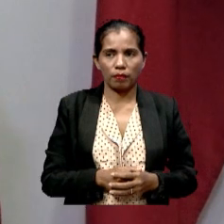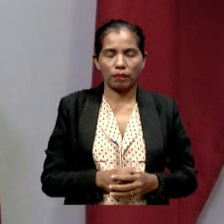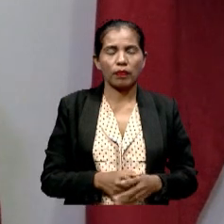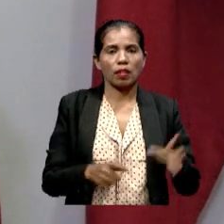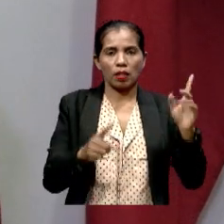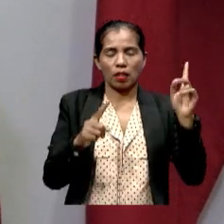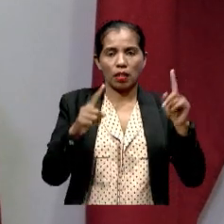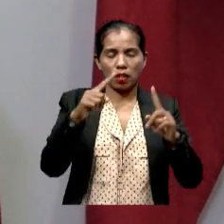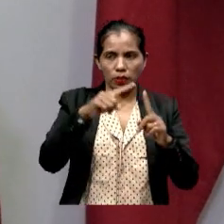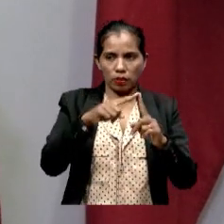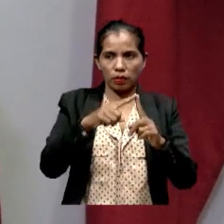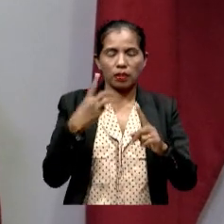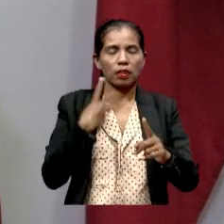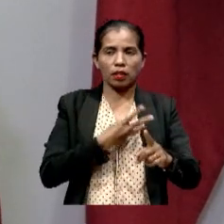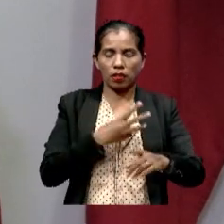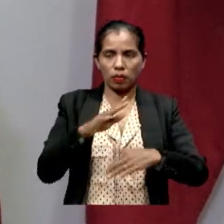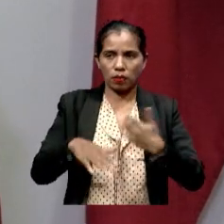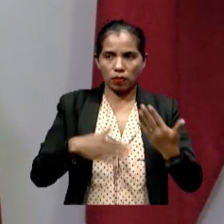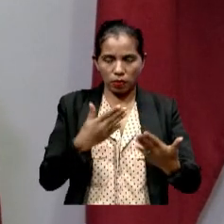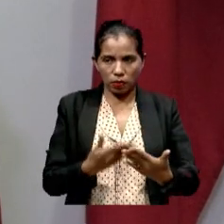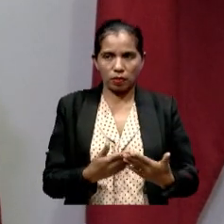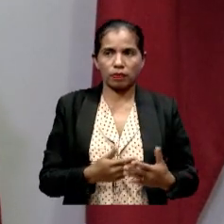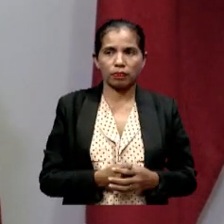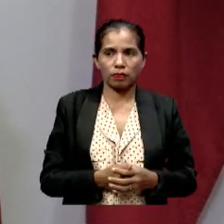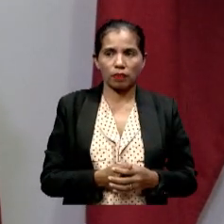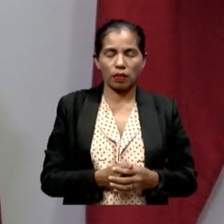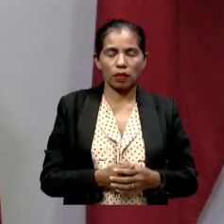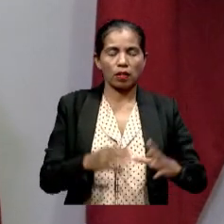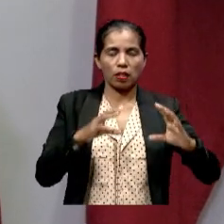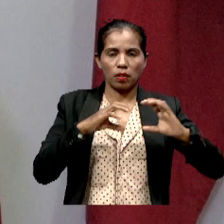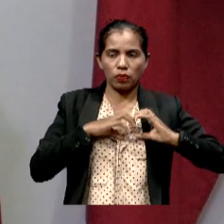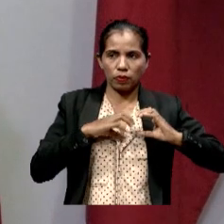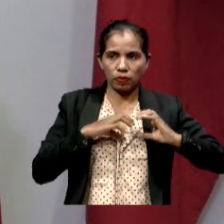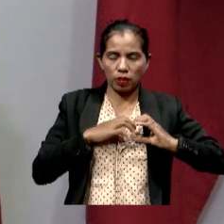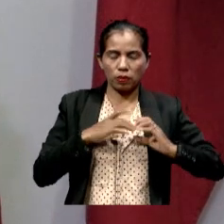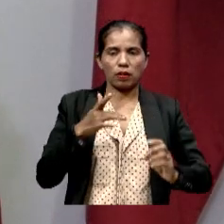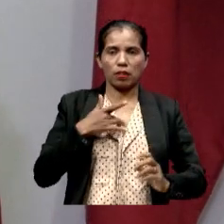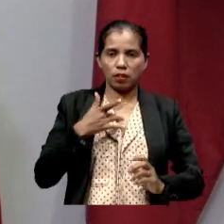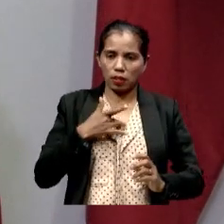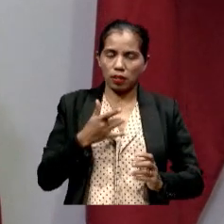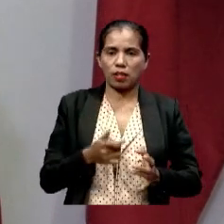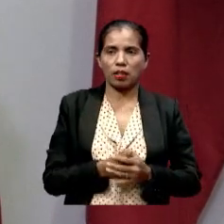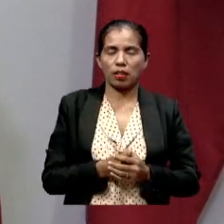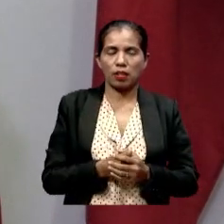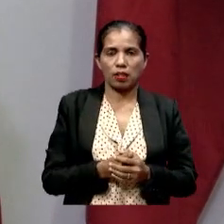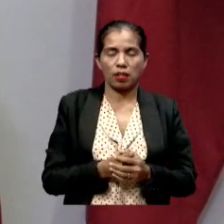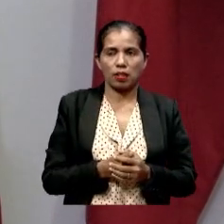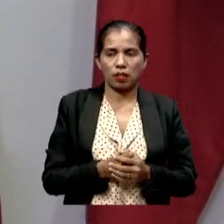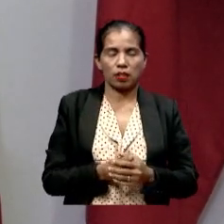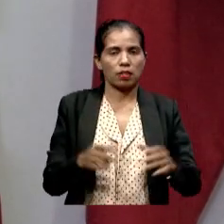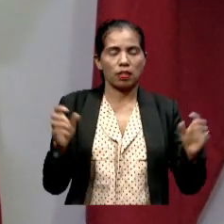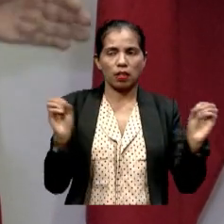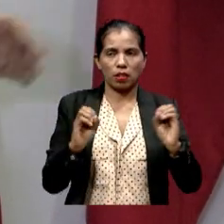né? E então tudo, minha fã, meus sentimentos, lá